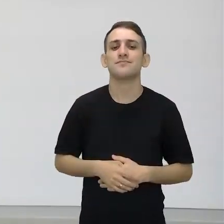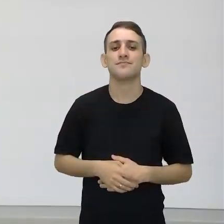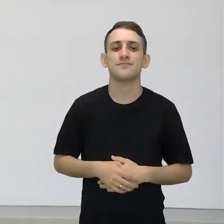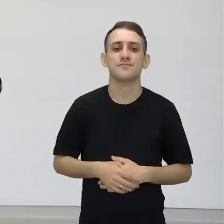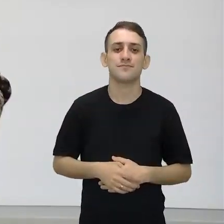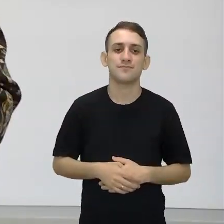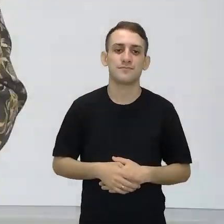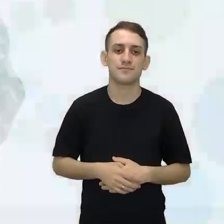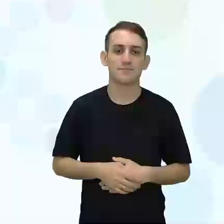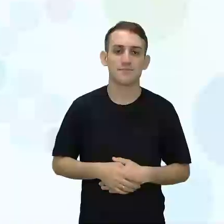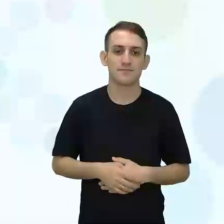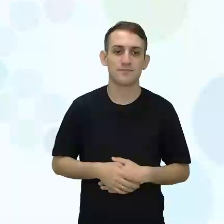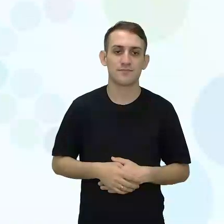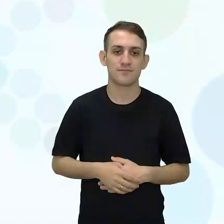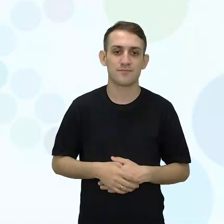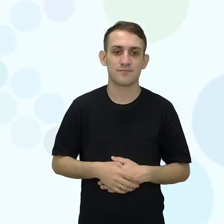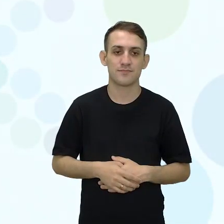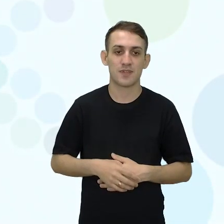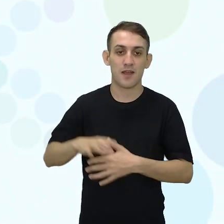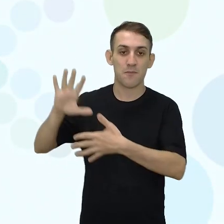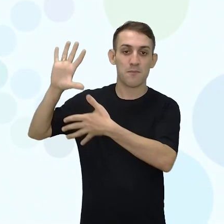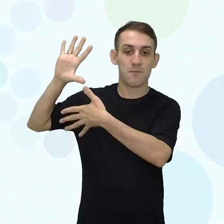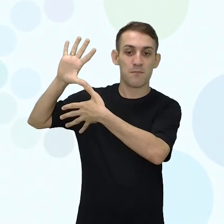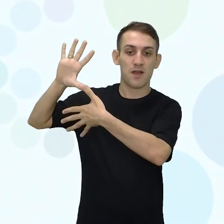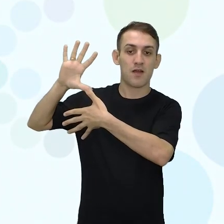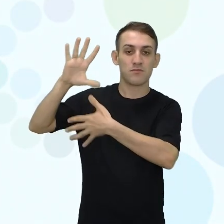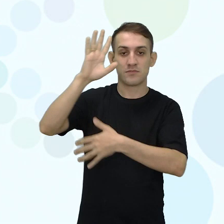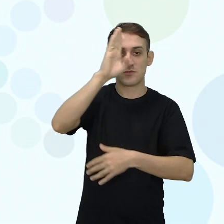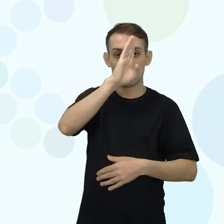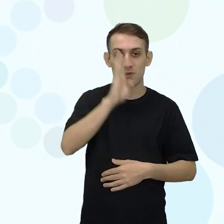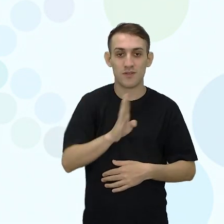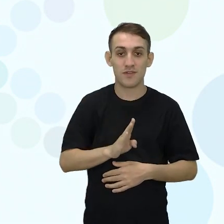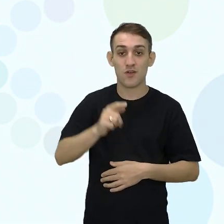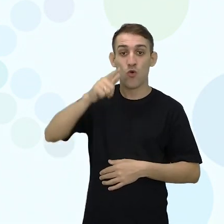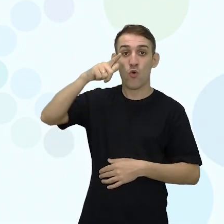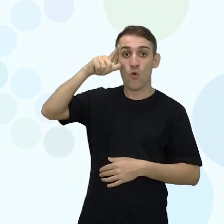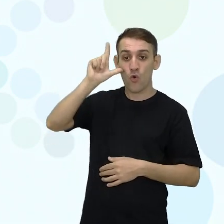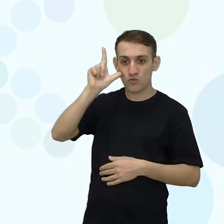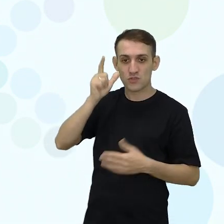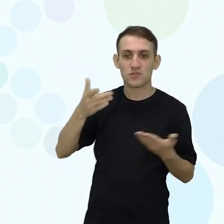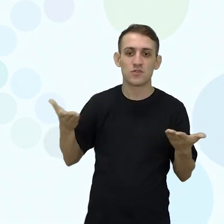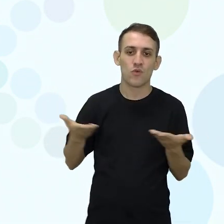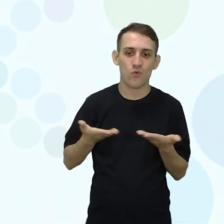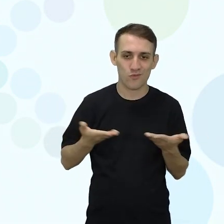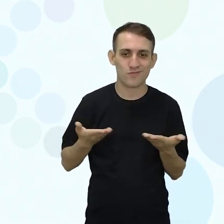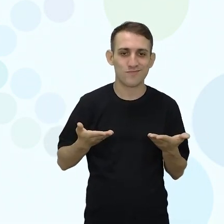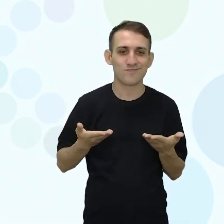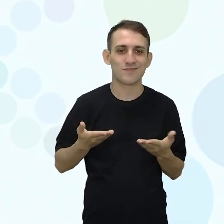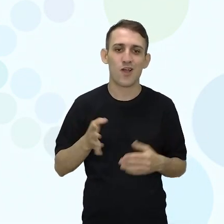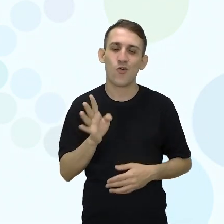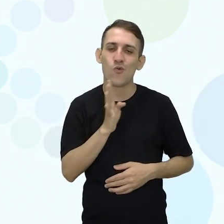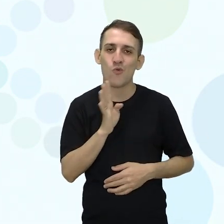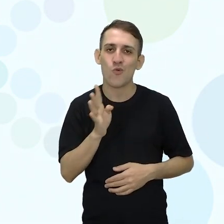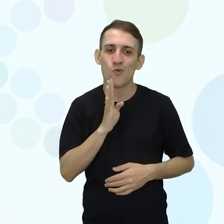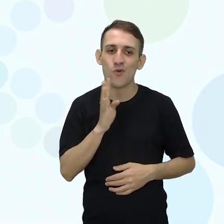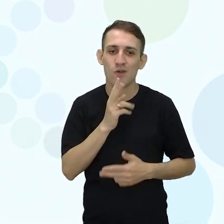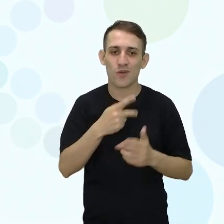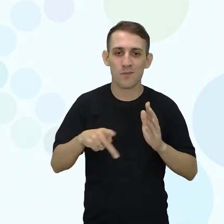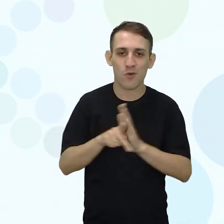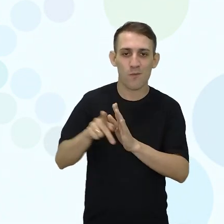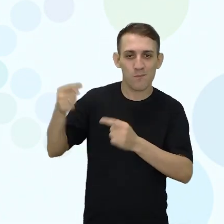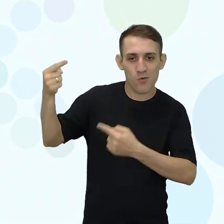só. Mapa do Brasil ontem e hoje. Reconhecer as unidades